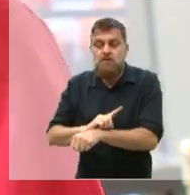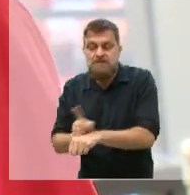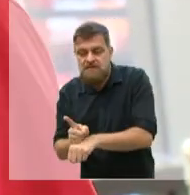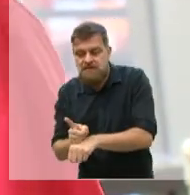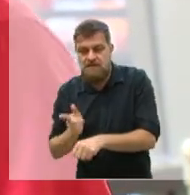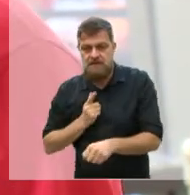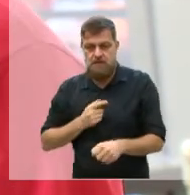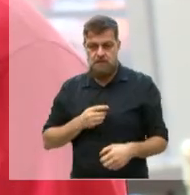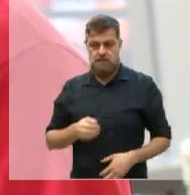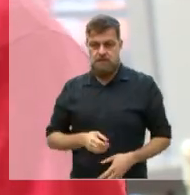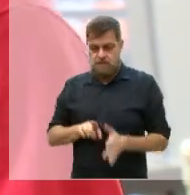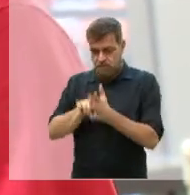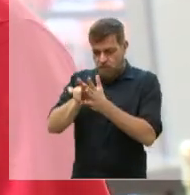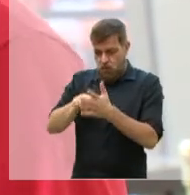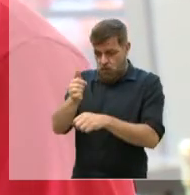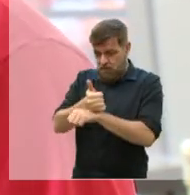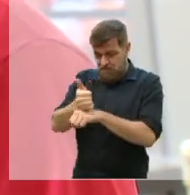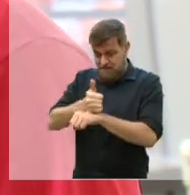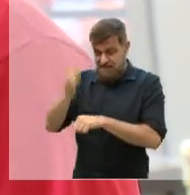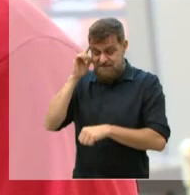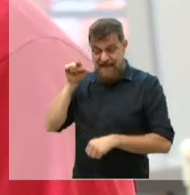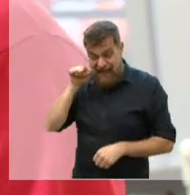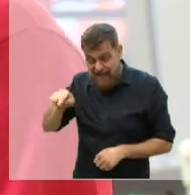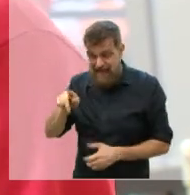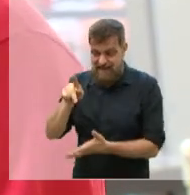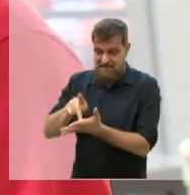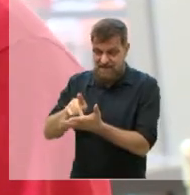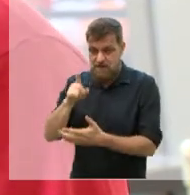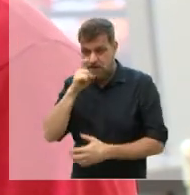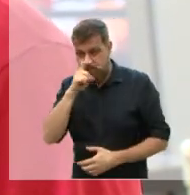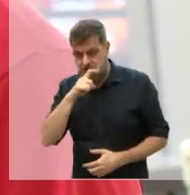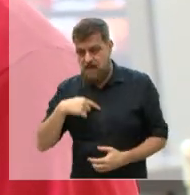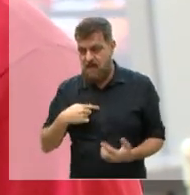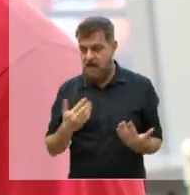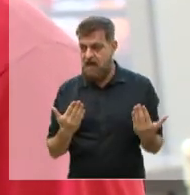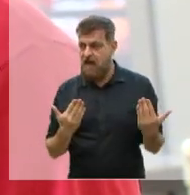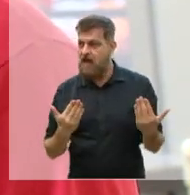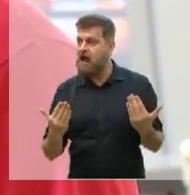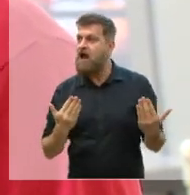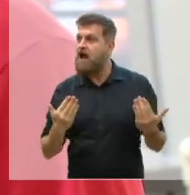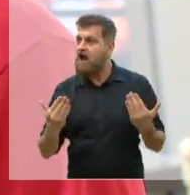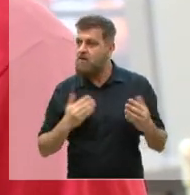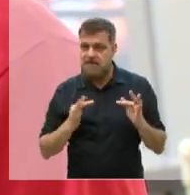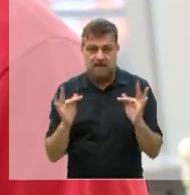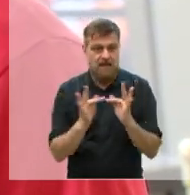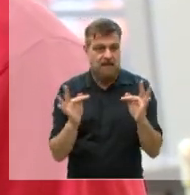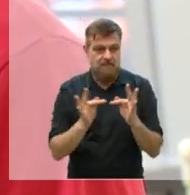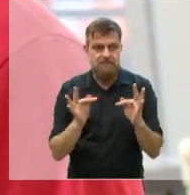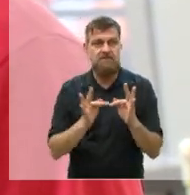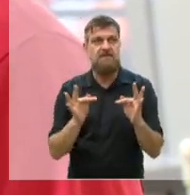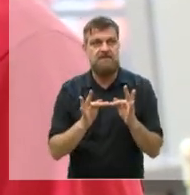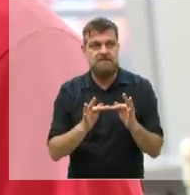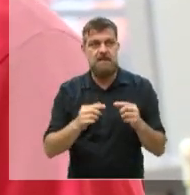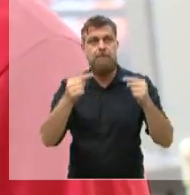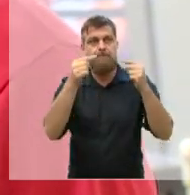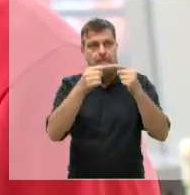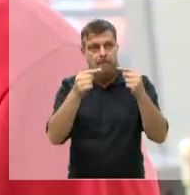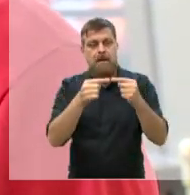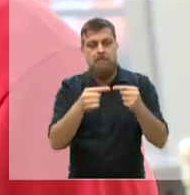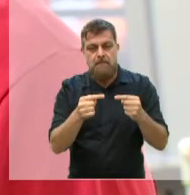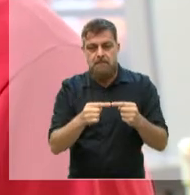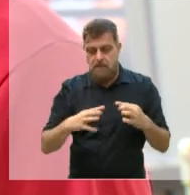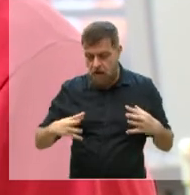se ele está mentindo ou não na velocidade que ele disse. Isso tem tudo a ver com choque de carro. E a física está presente em tudo também, né? Sem